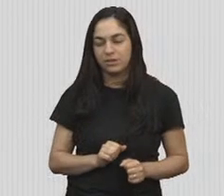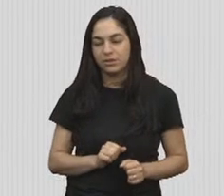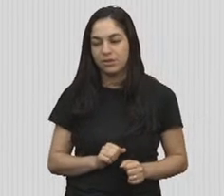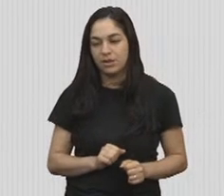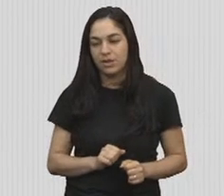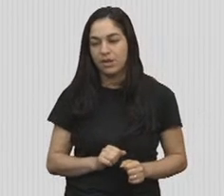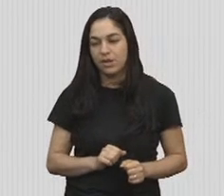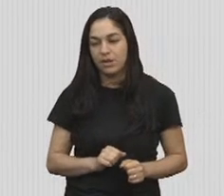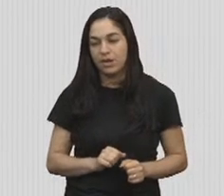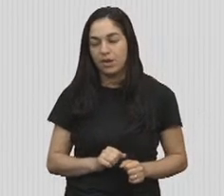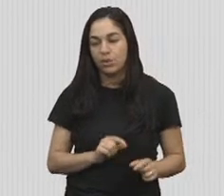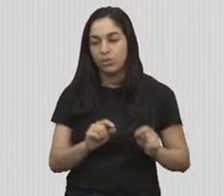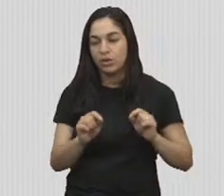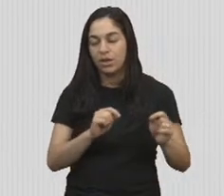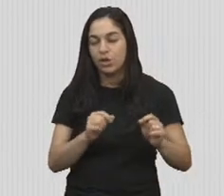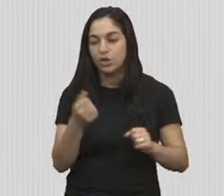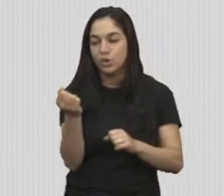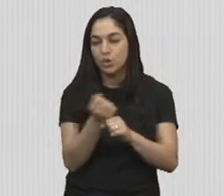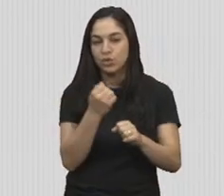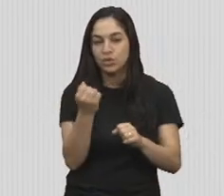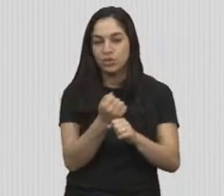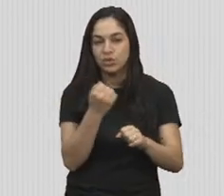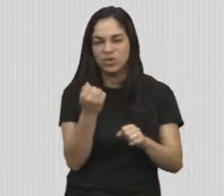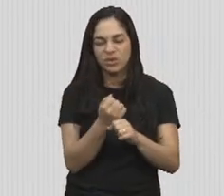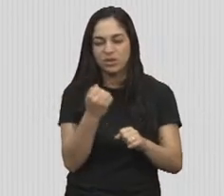de construção civil,